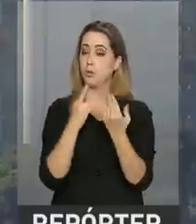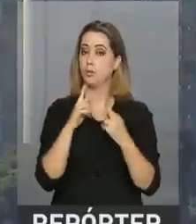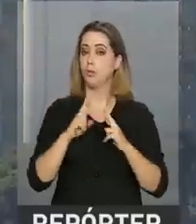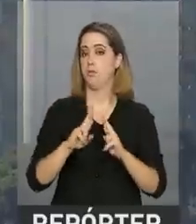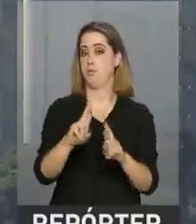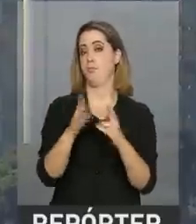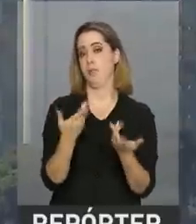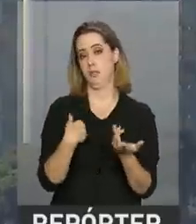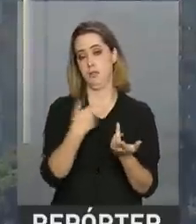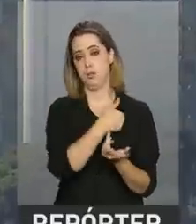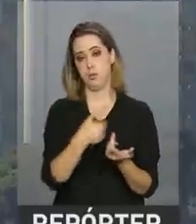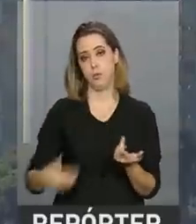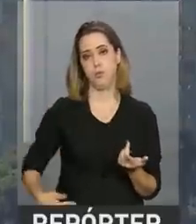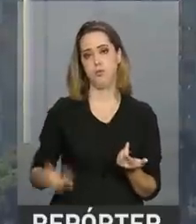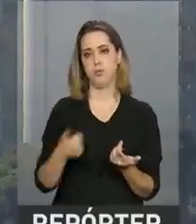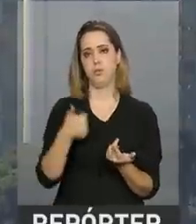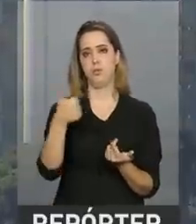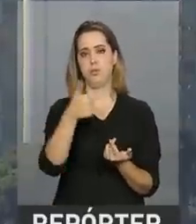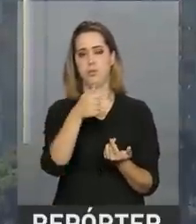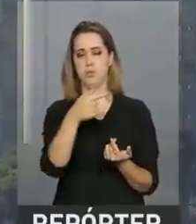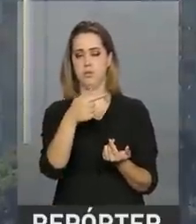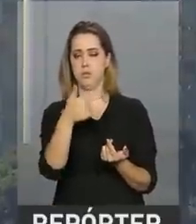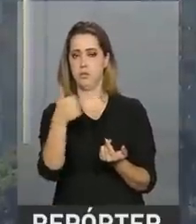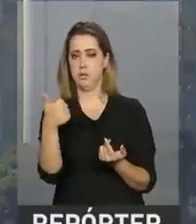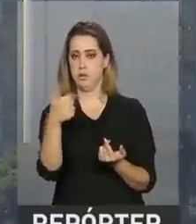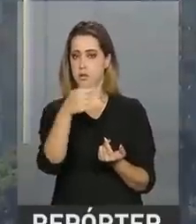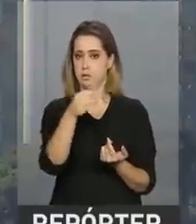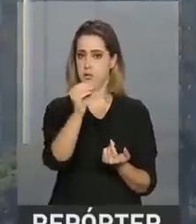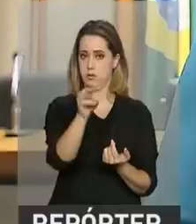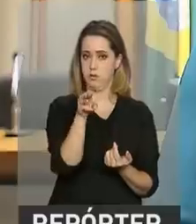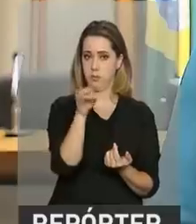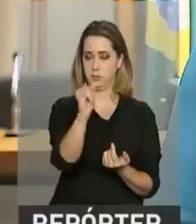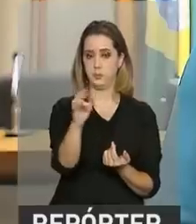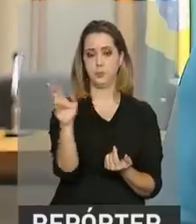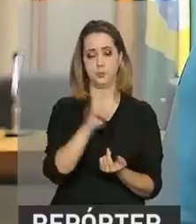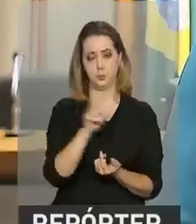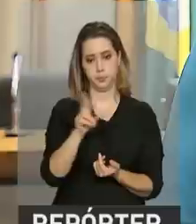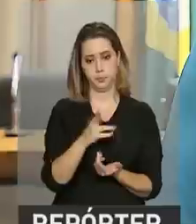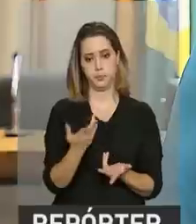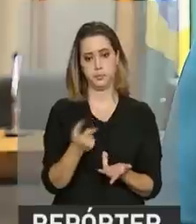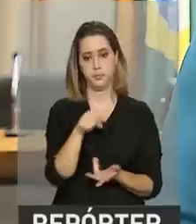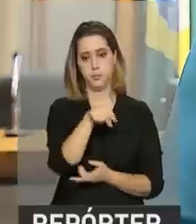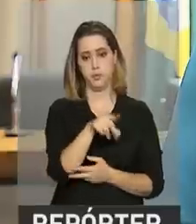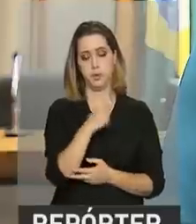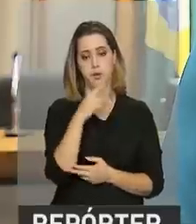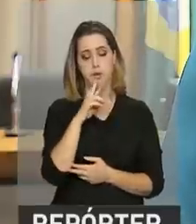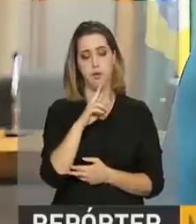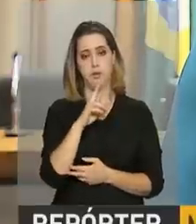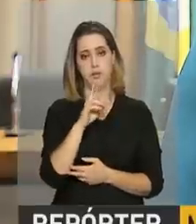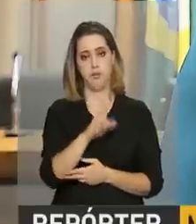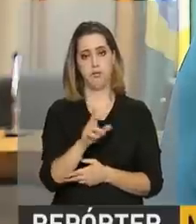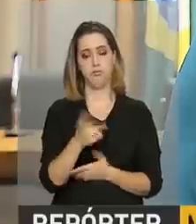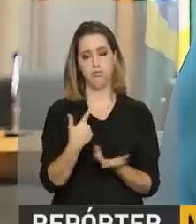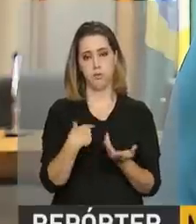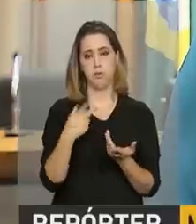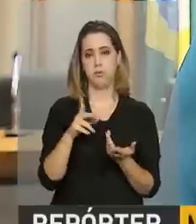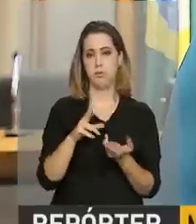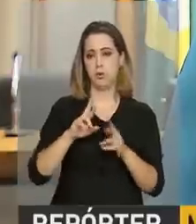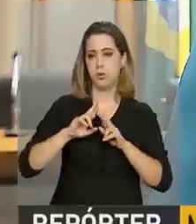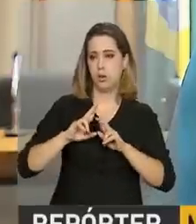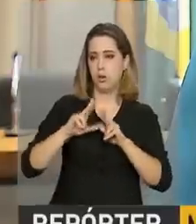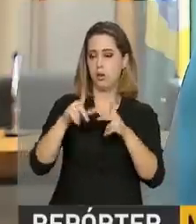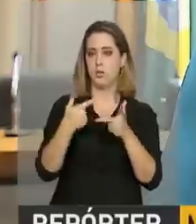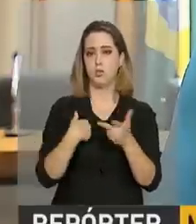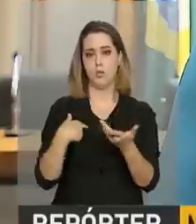governo ficasse com 170 bilhões de reais no vermelho. O resultado primário é a diferença entre receitas